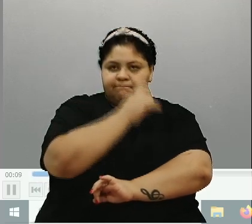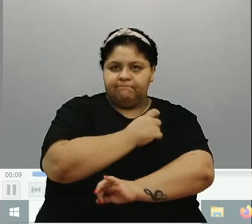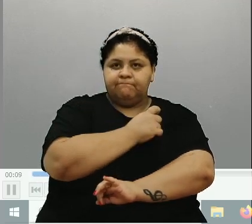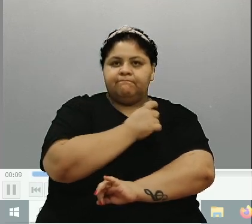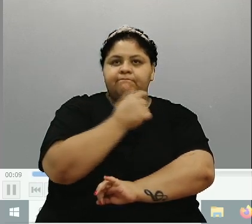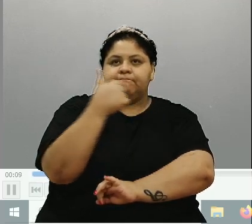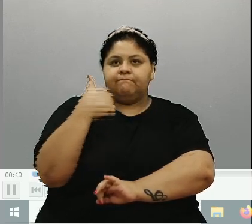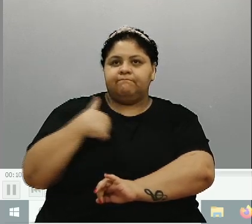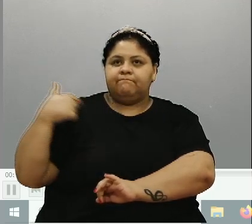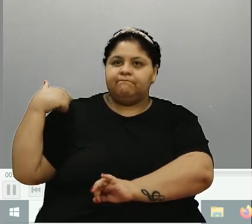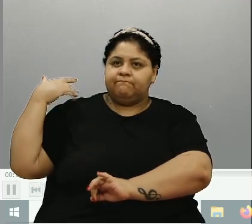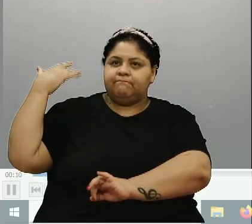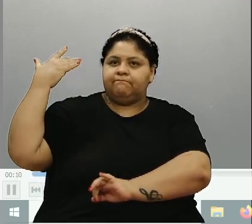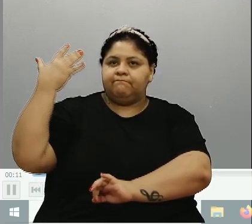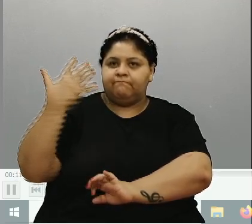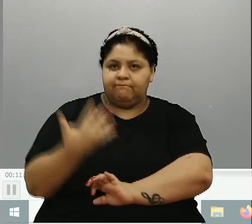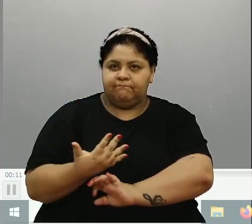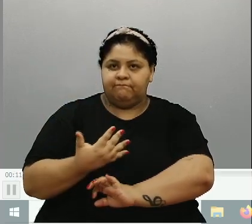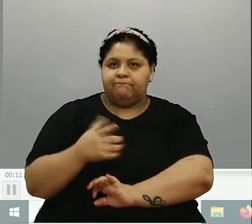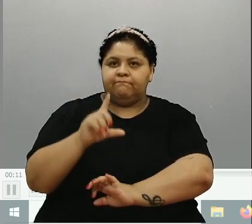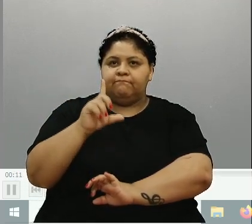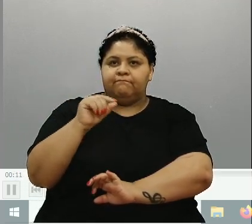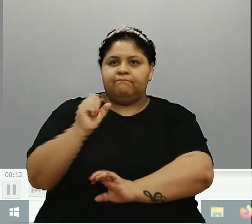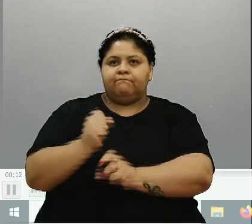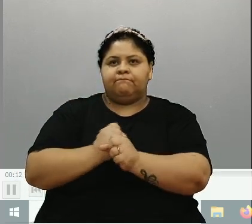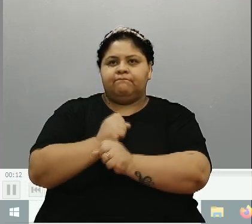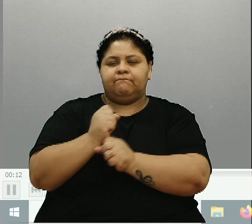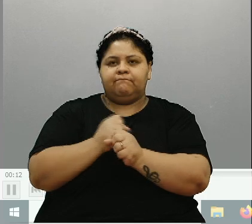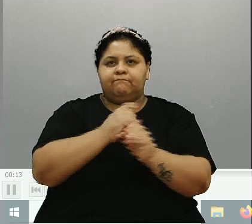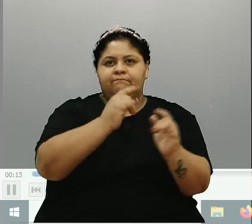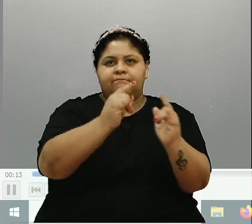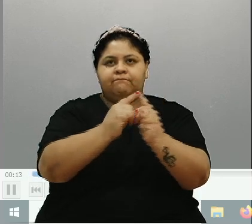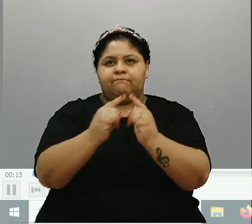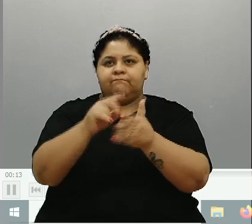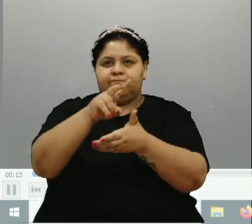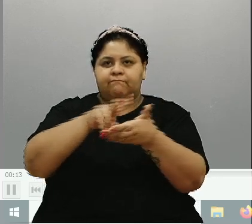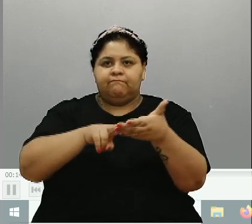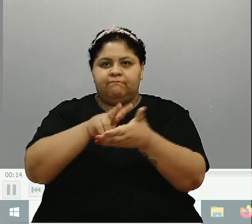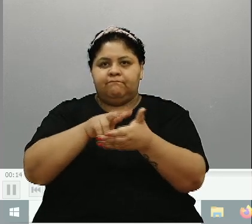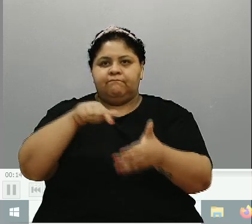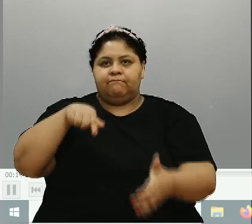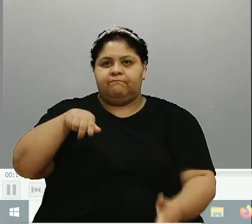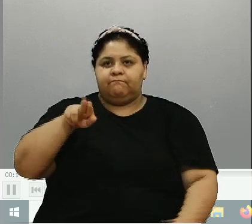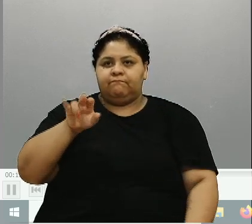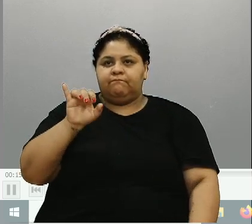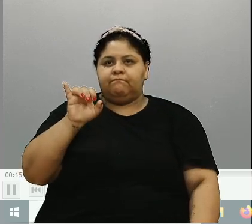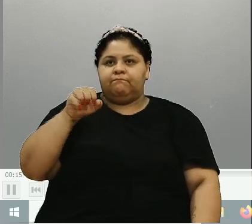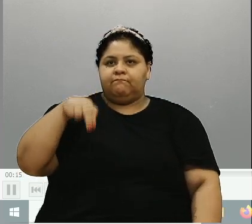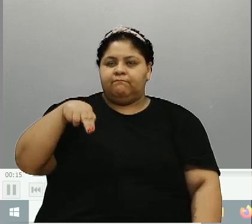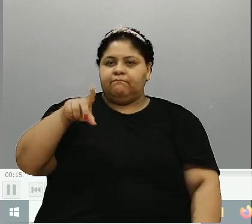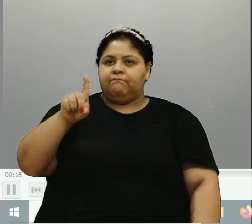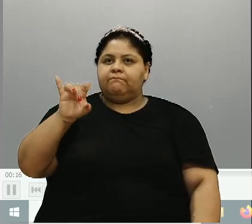da trajetória exitosa de 10 anos do Instituto de Leitura Quindim.